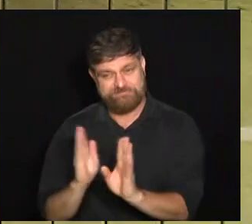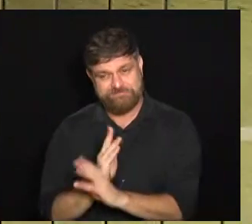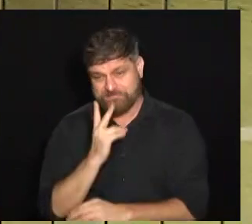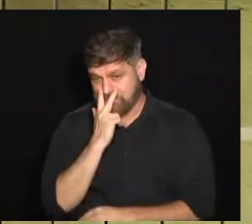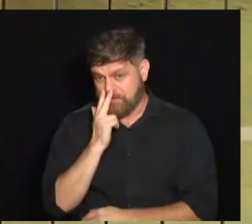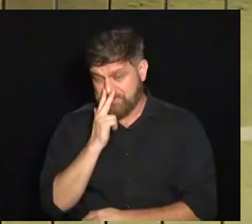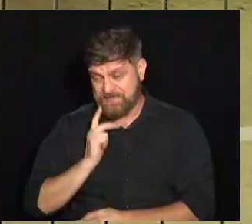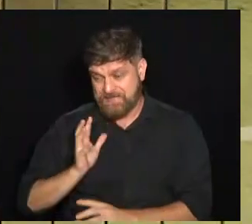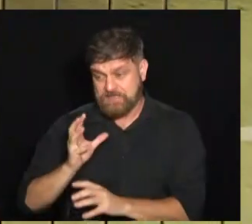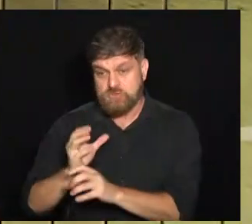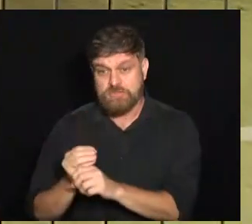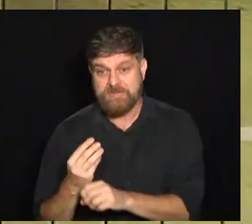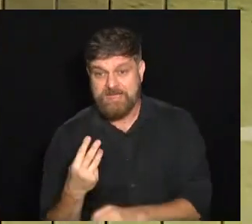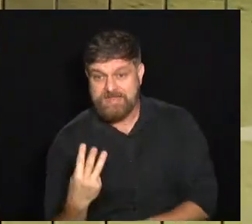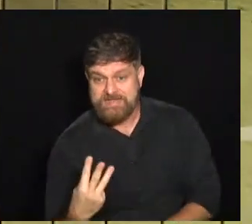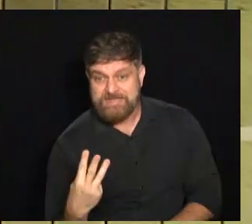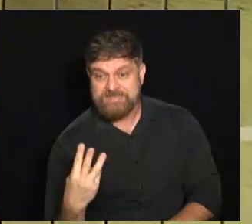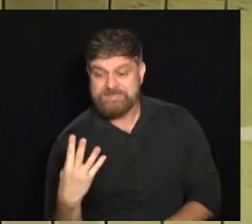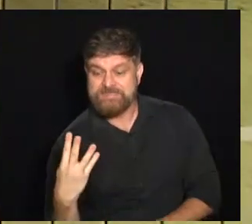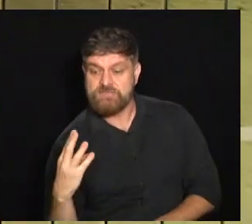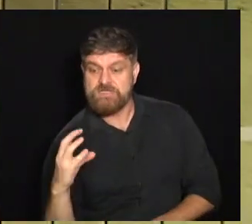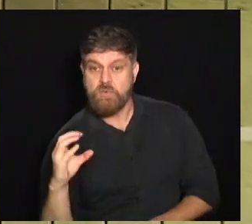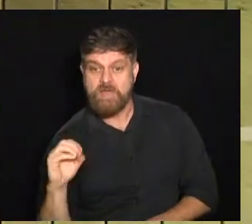de 340.